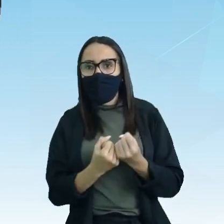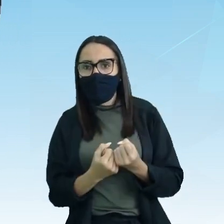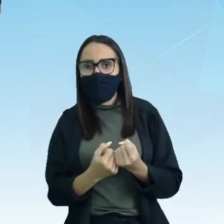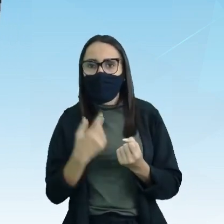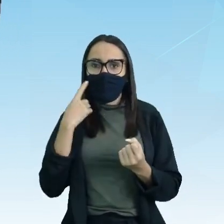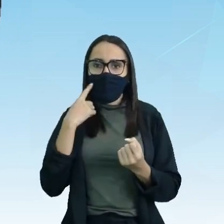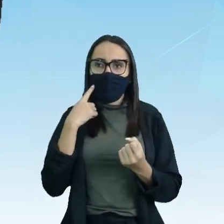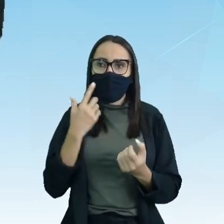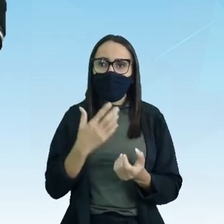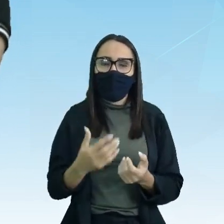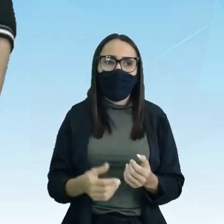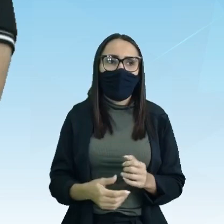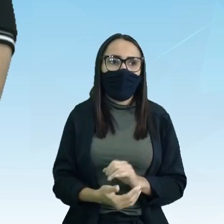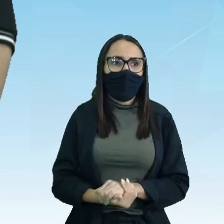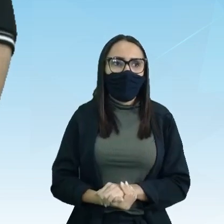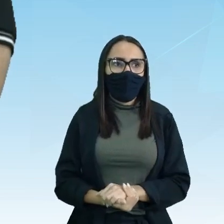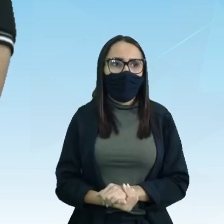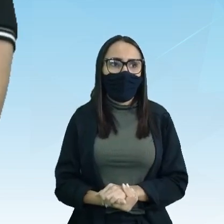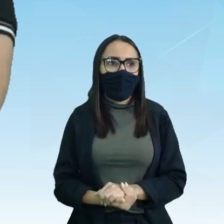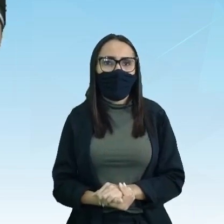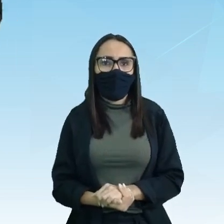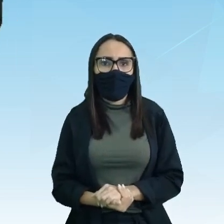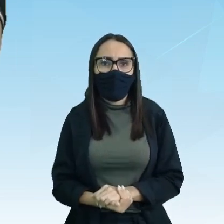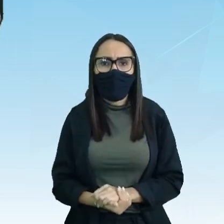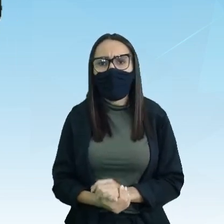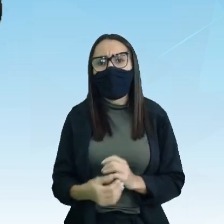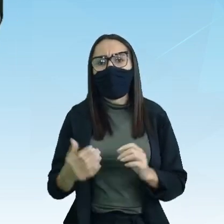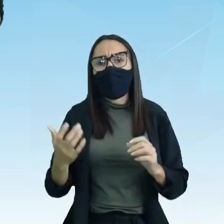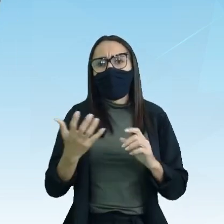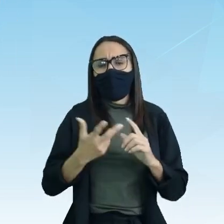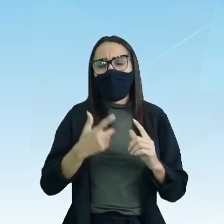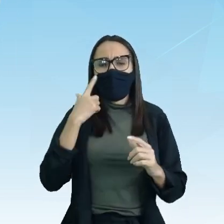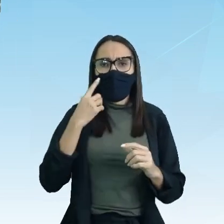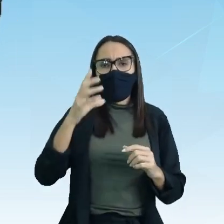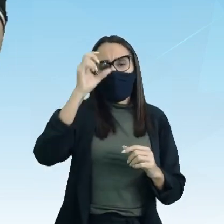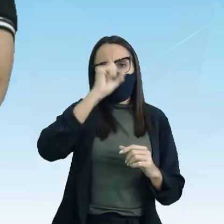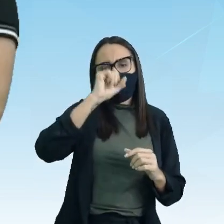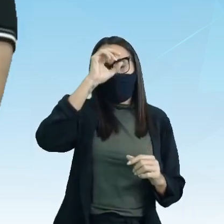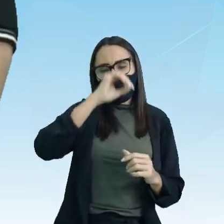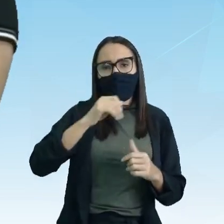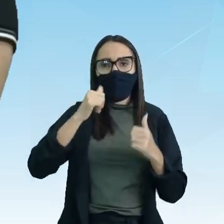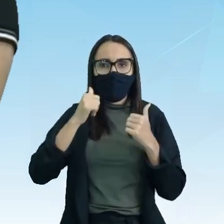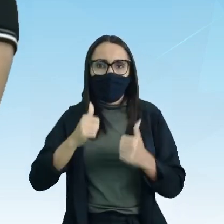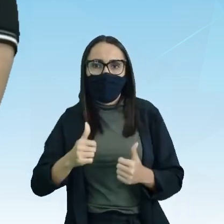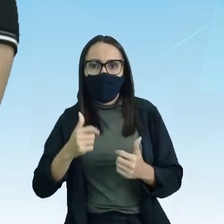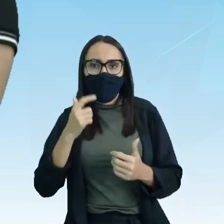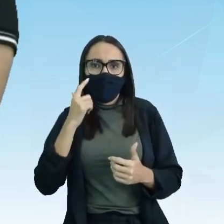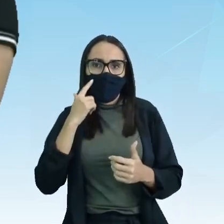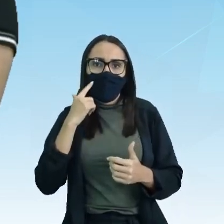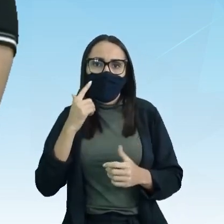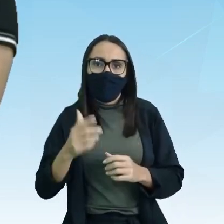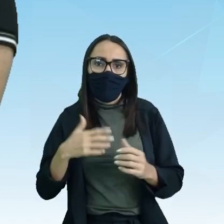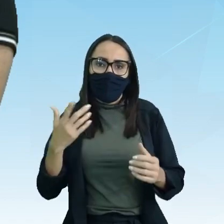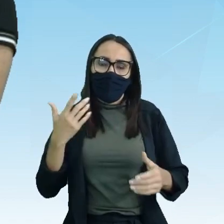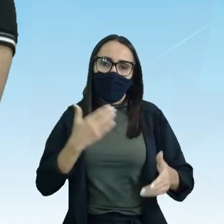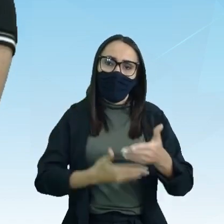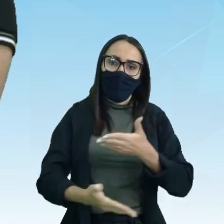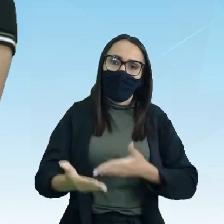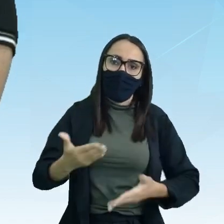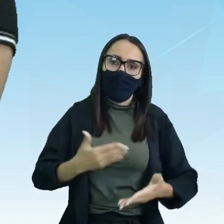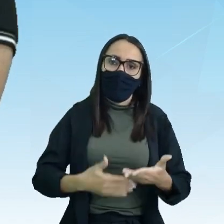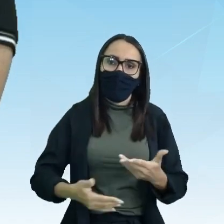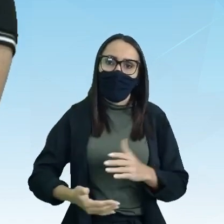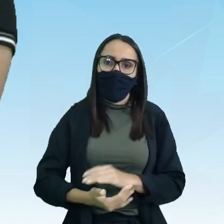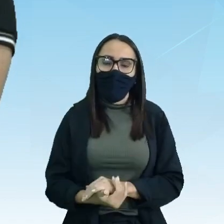Deste mercado. Vejam só, quantas questões a gente aprende, certo? Com esse tipo, essa troca, esse